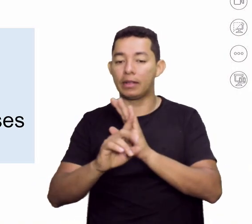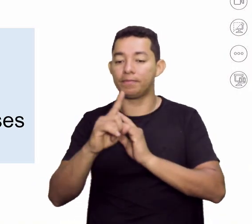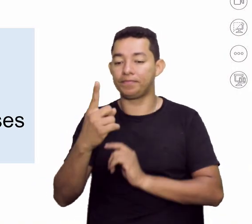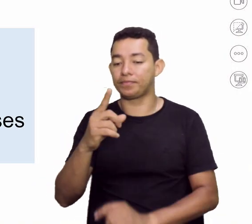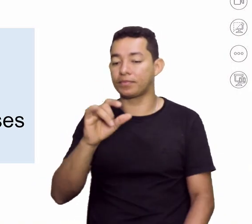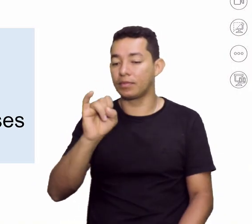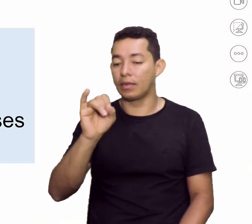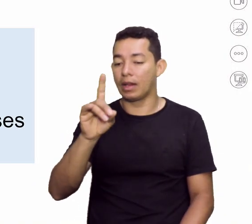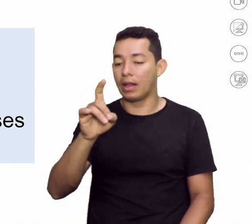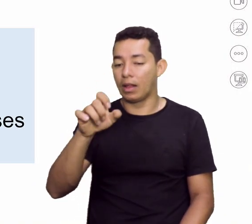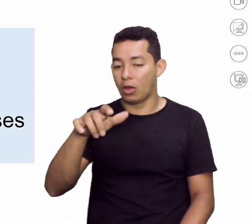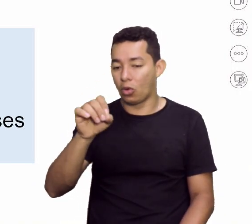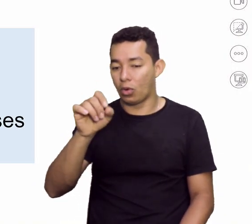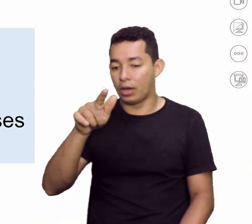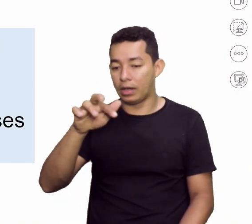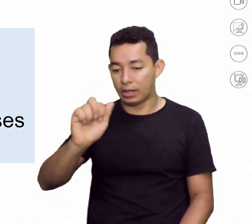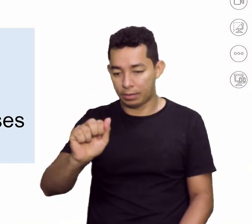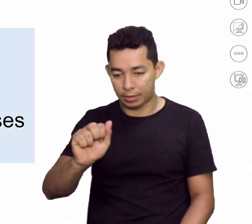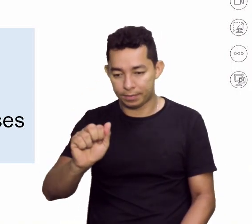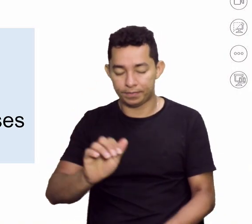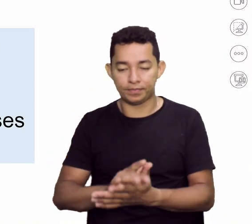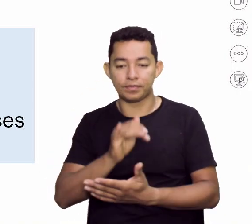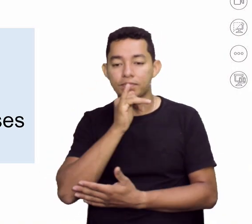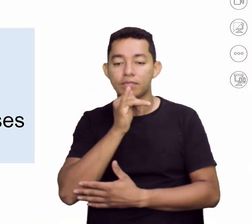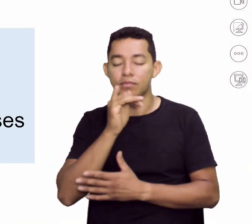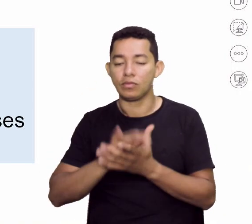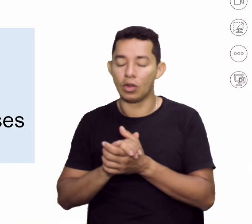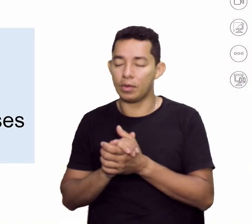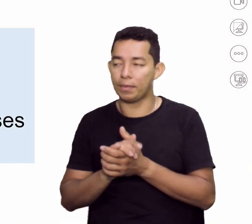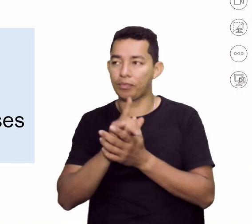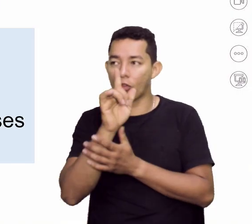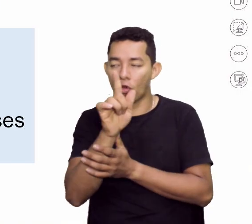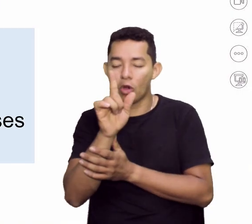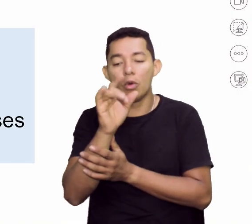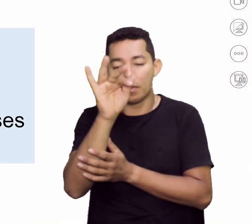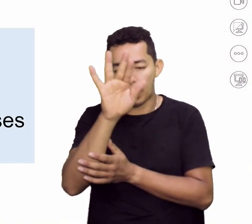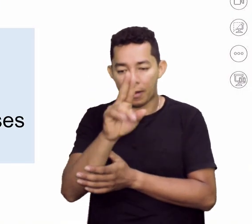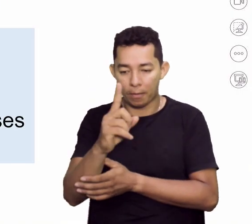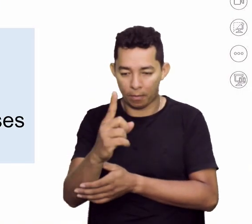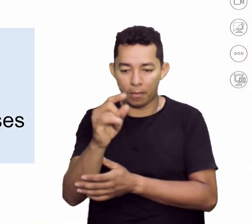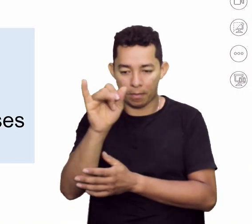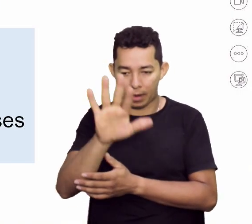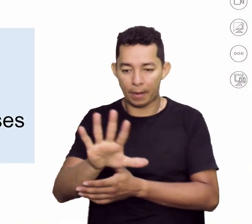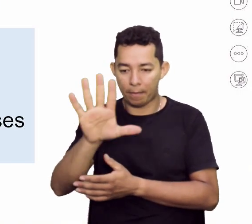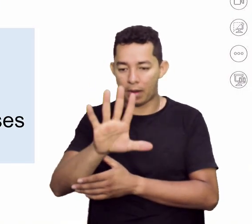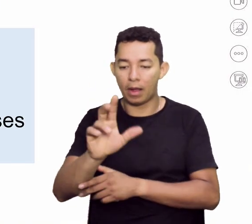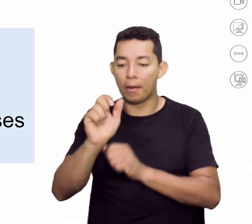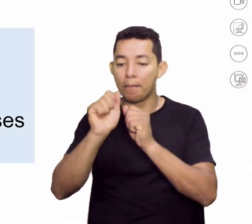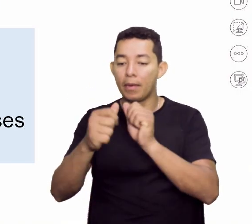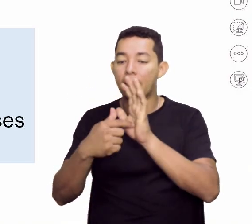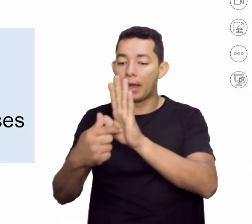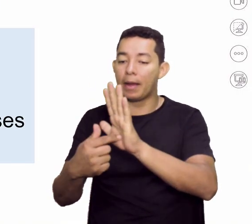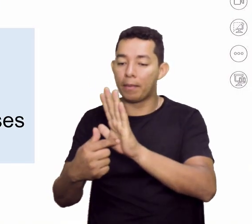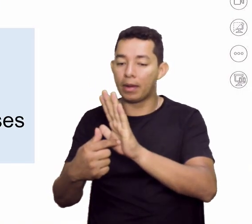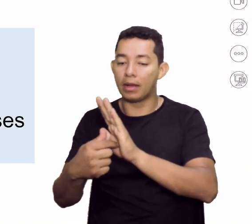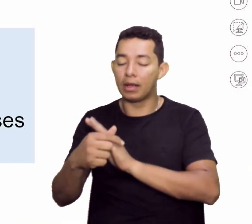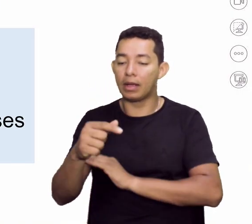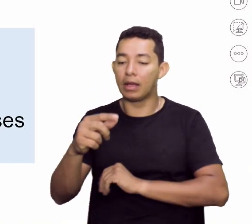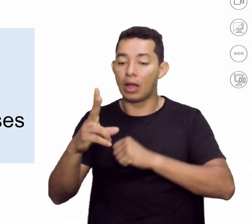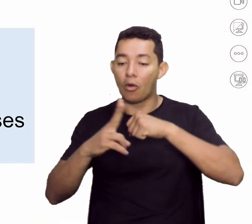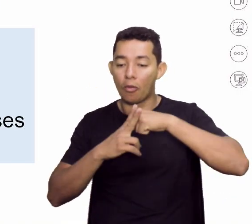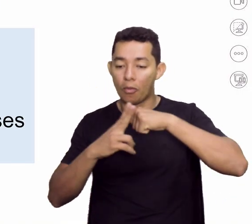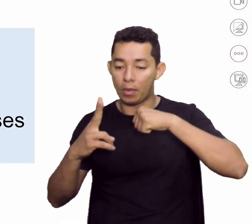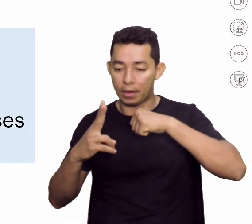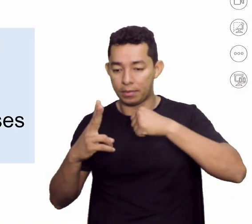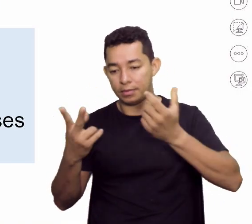podia representar um verbo, como comer ou correr. Tudo isso era combinado, tudo isso